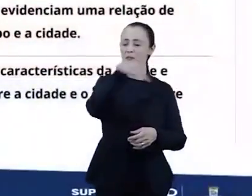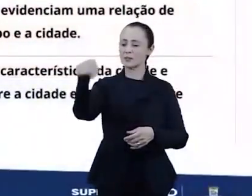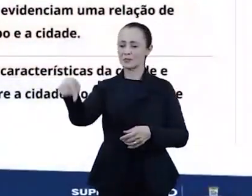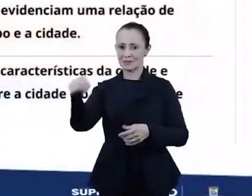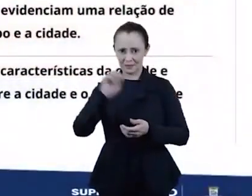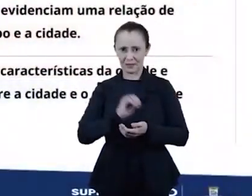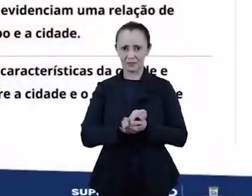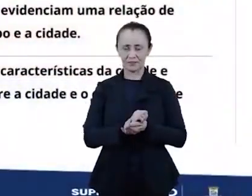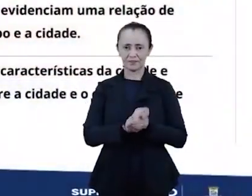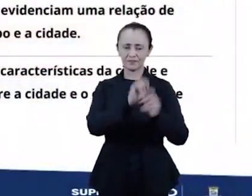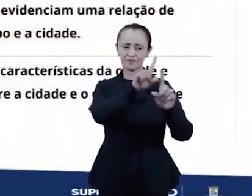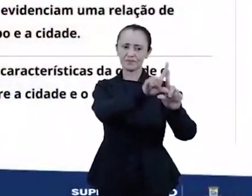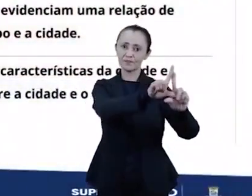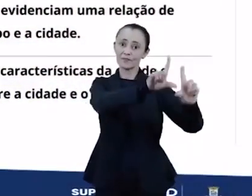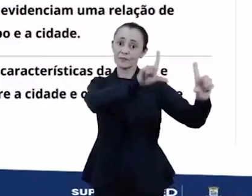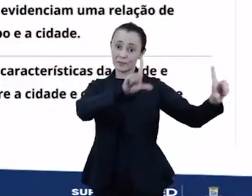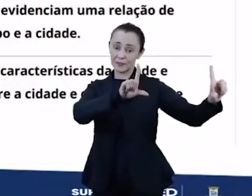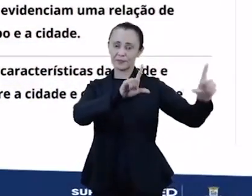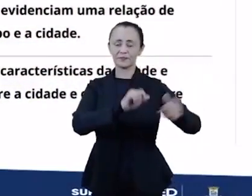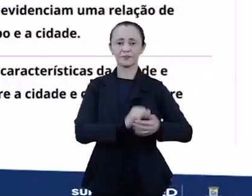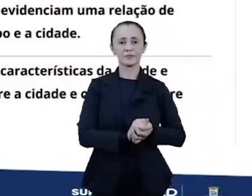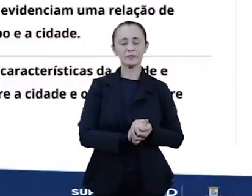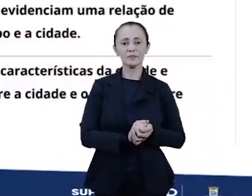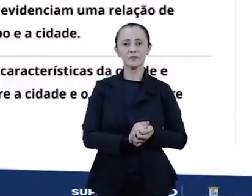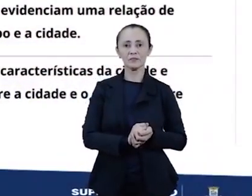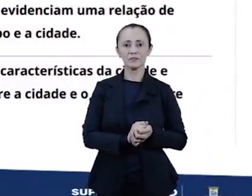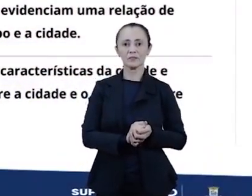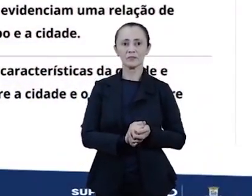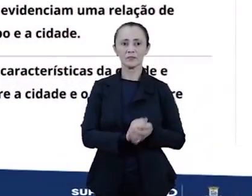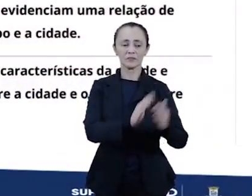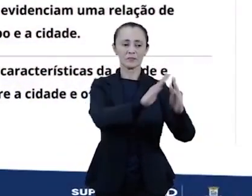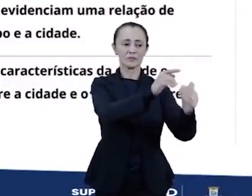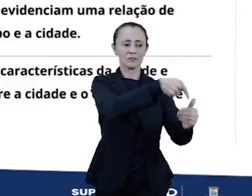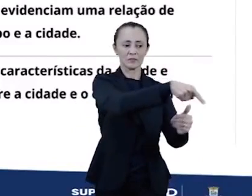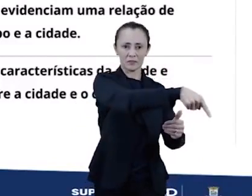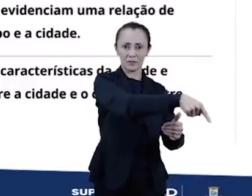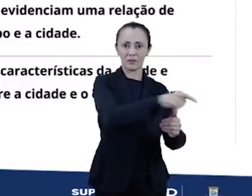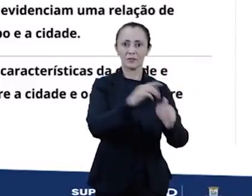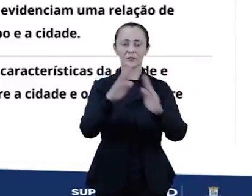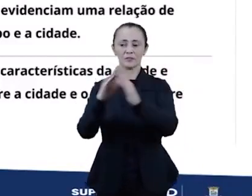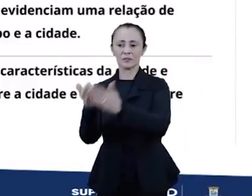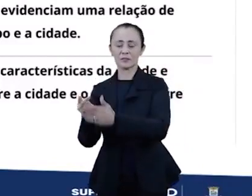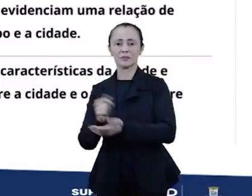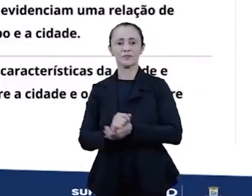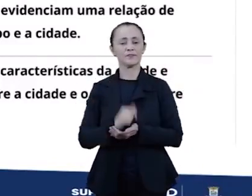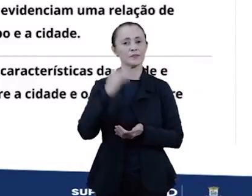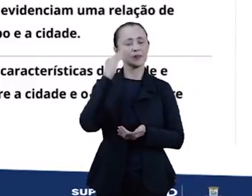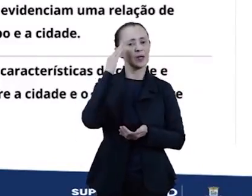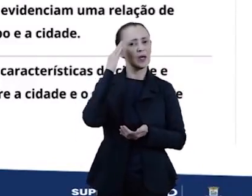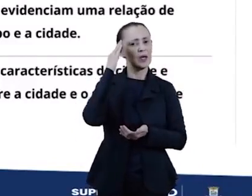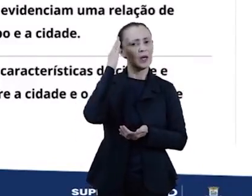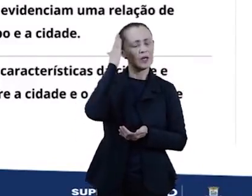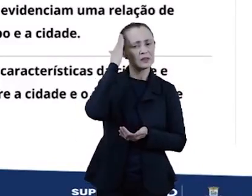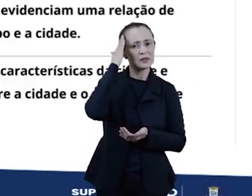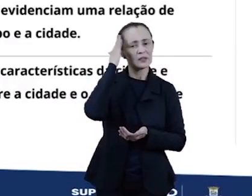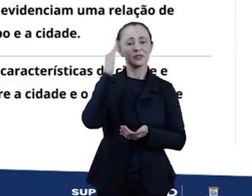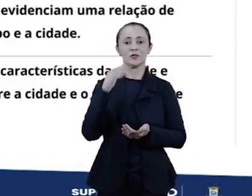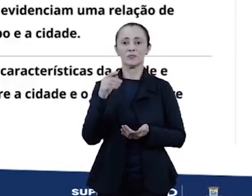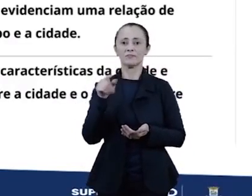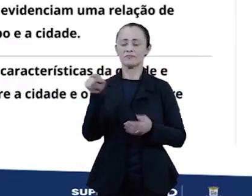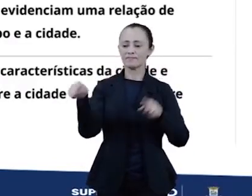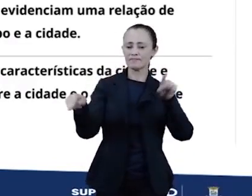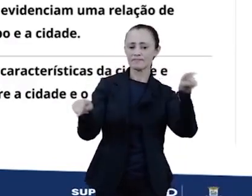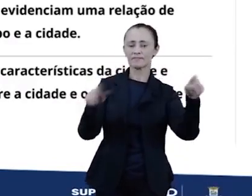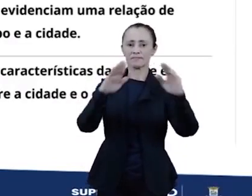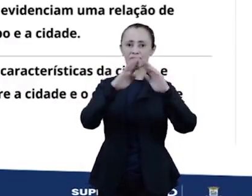um pouquinho a tela. Veja comigo. As escolas no campo e na cidade. Compreender que as escolas, enquanto estabelecimentos